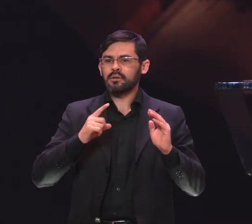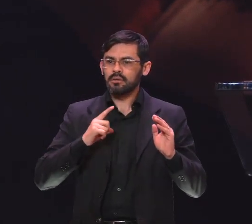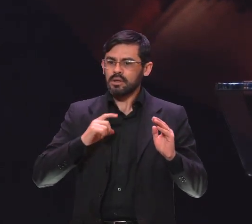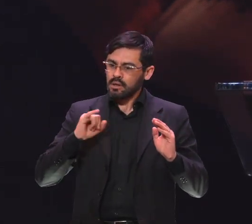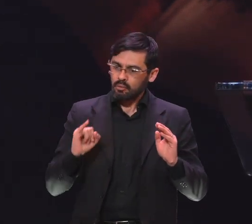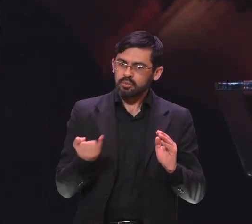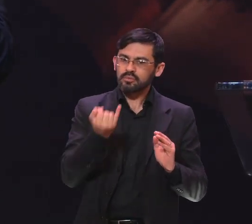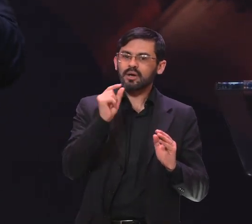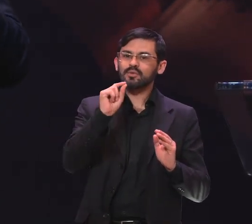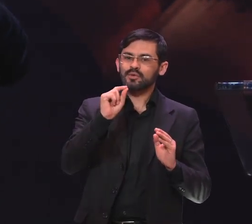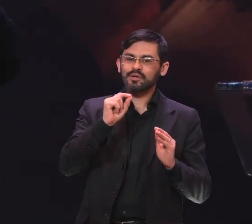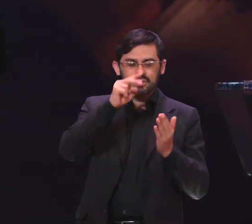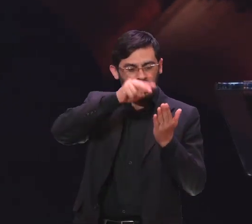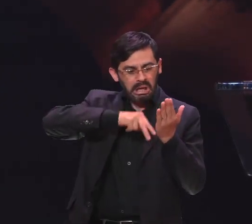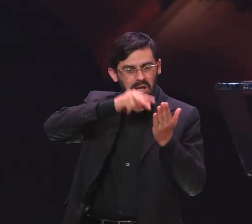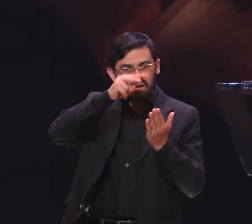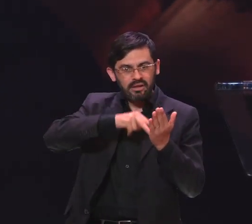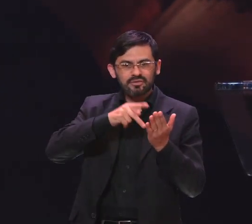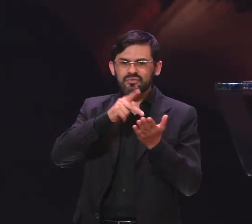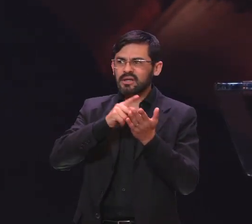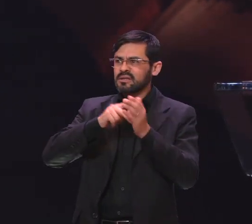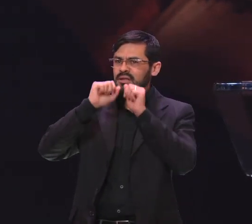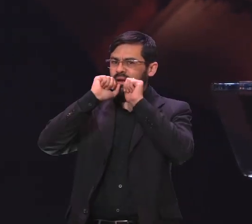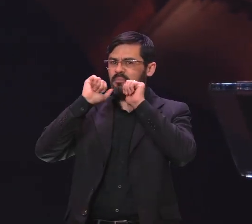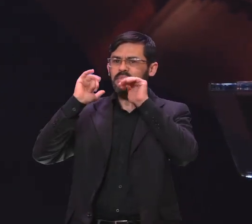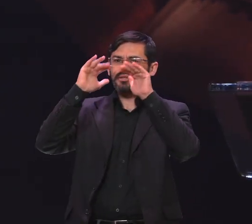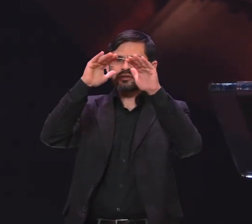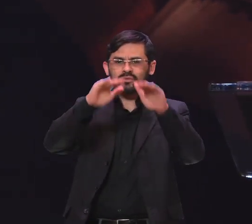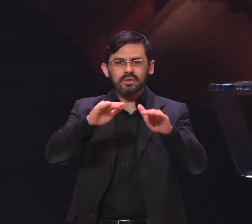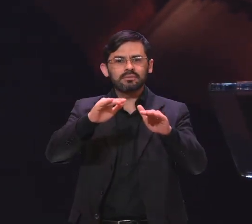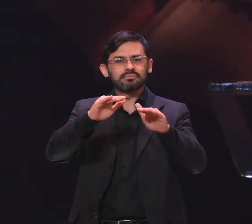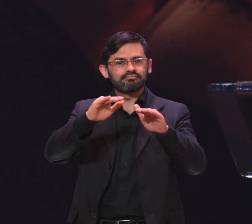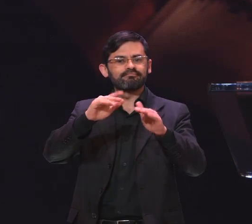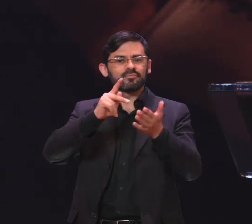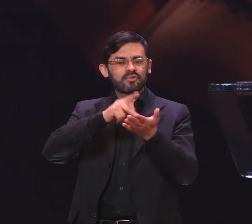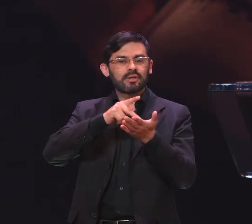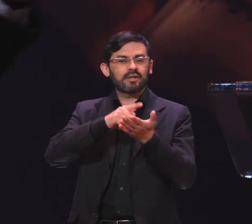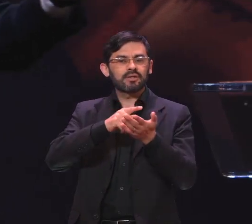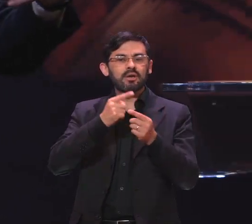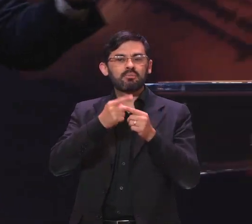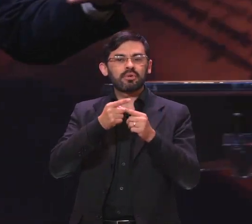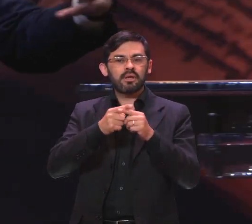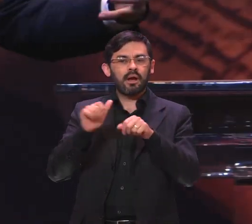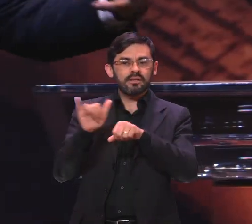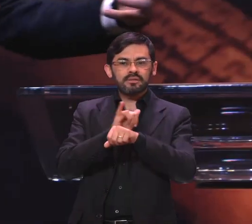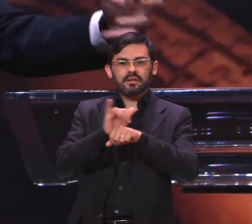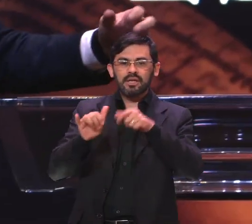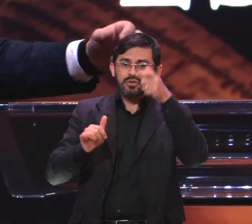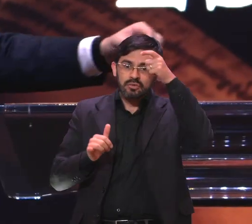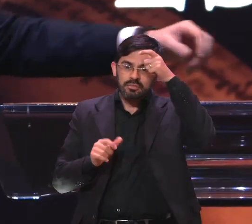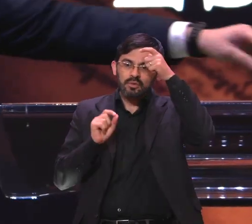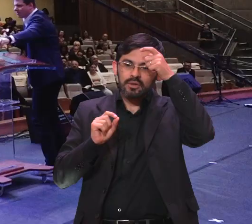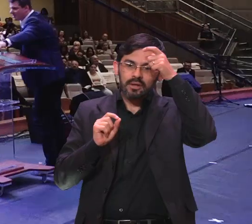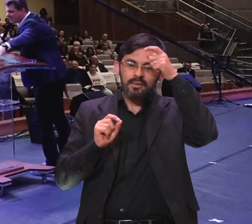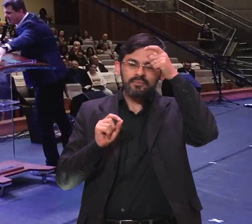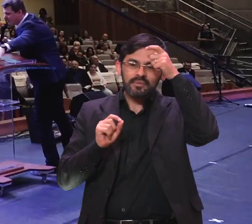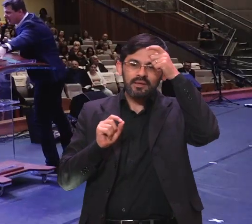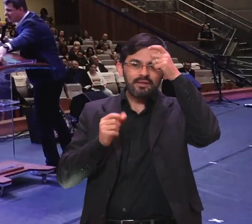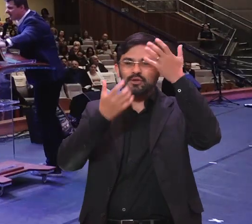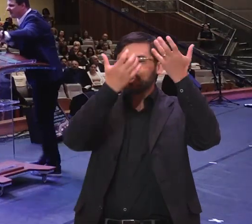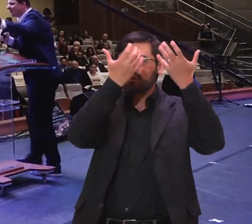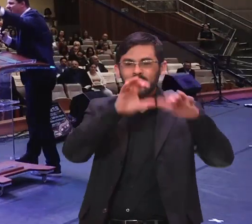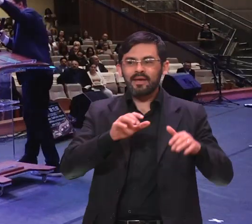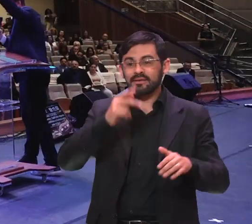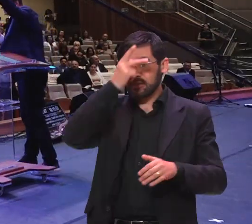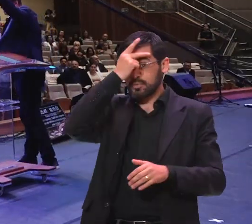privilegiado, você é abençoado, abençoada, porque o inimigo está tentando impedir as pessoas de conhecerem a